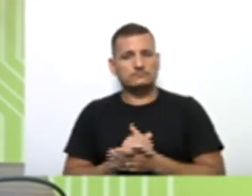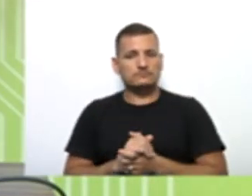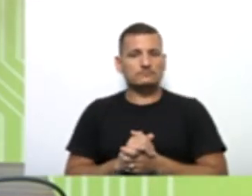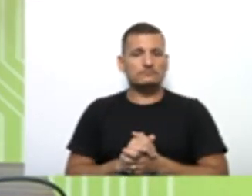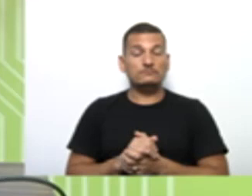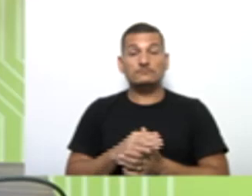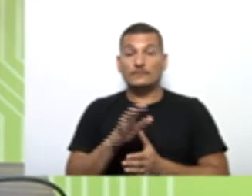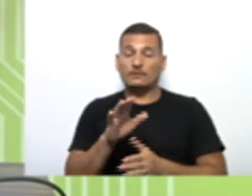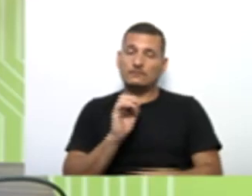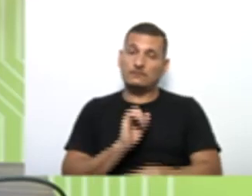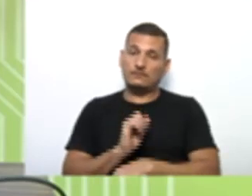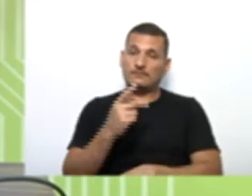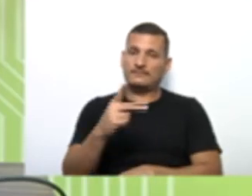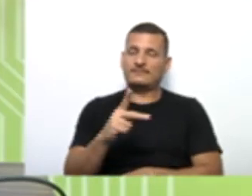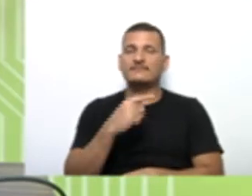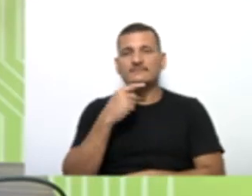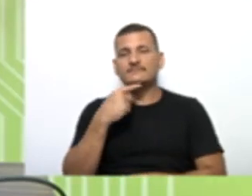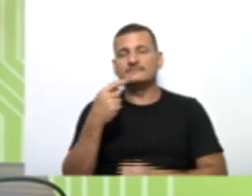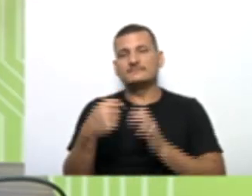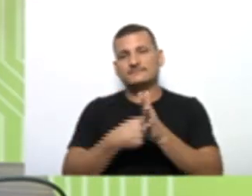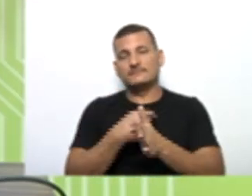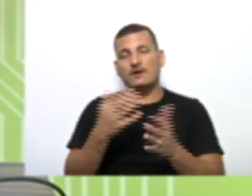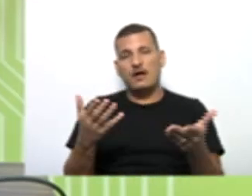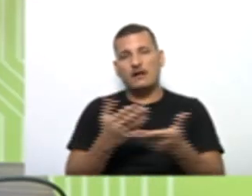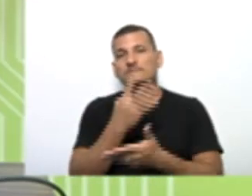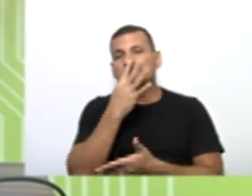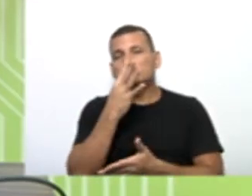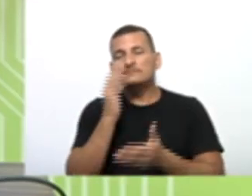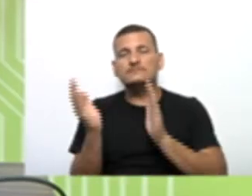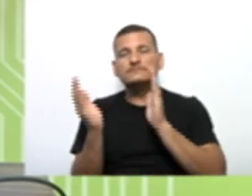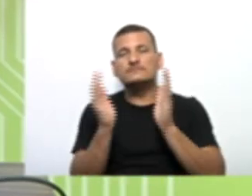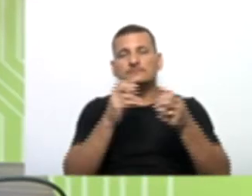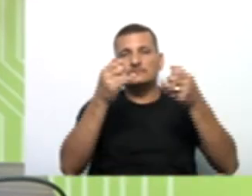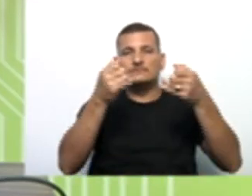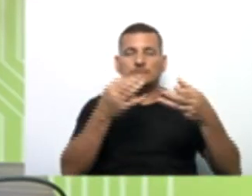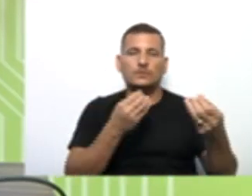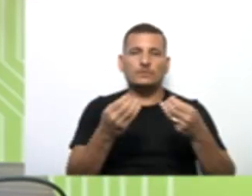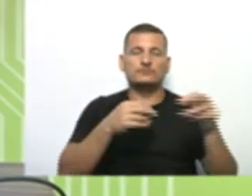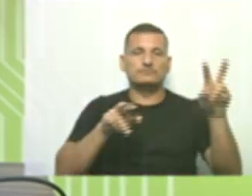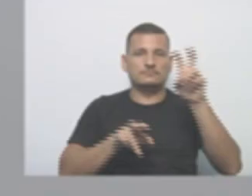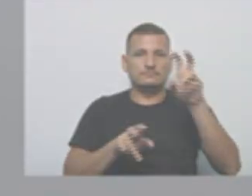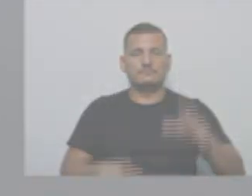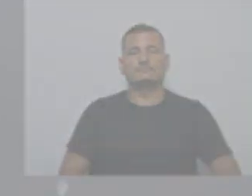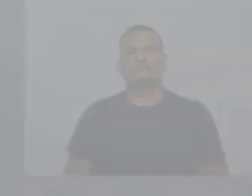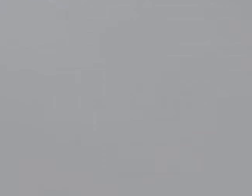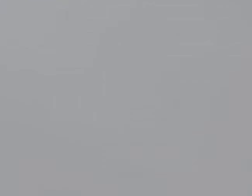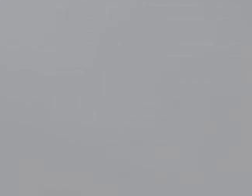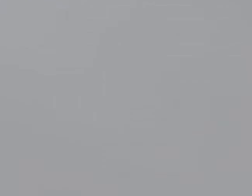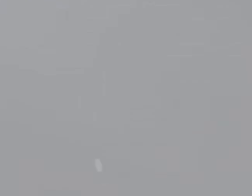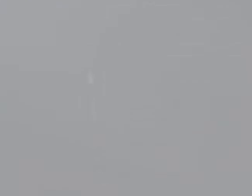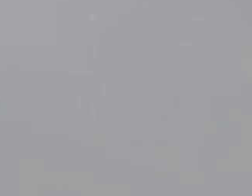aguarda suas dúvidas, vamos ver um tutorial de como formatar as citações.